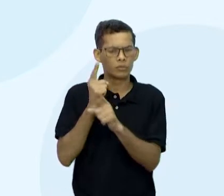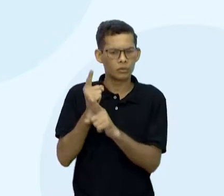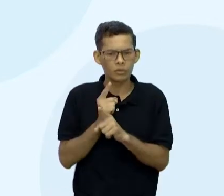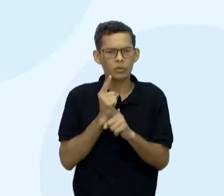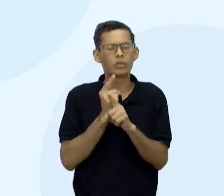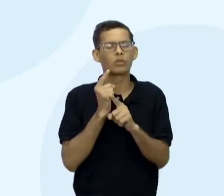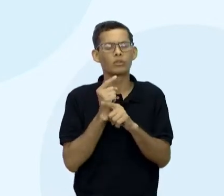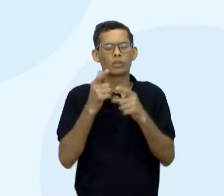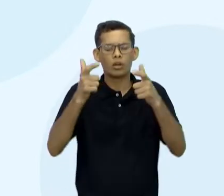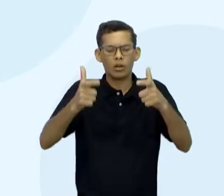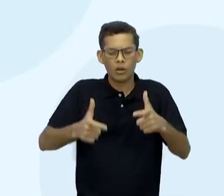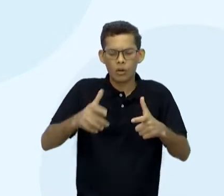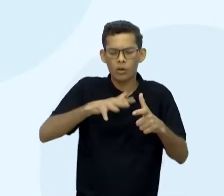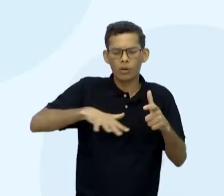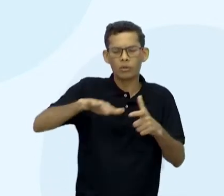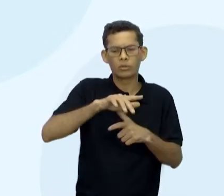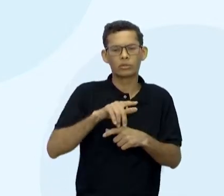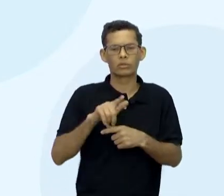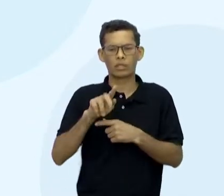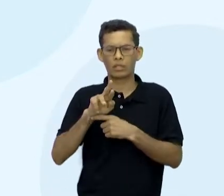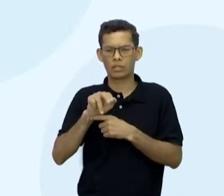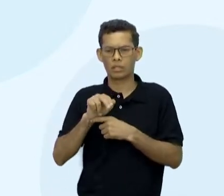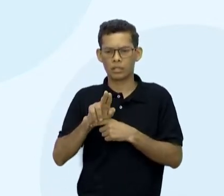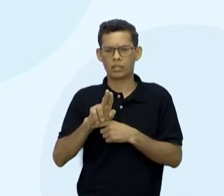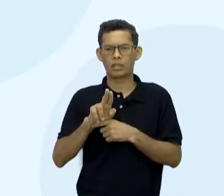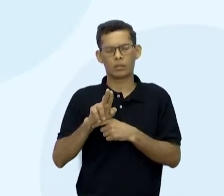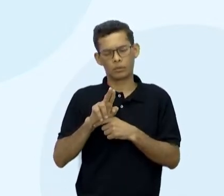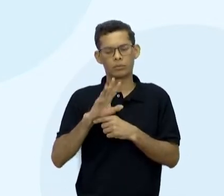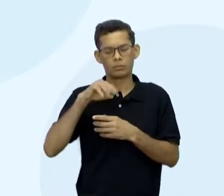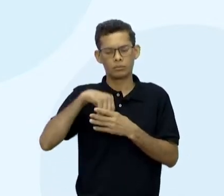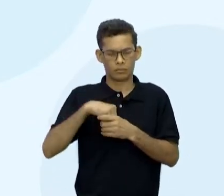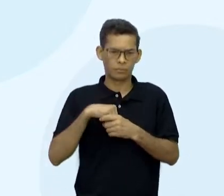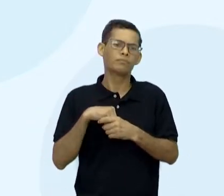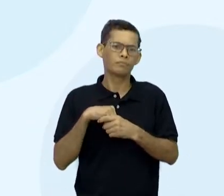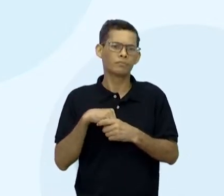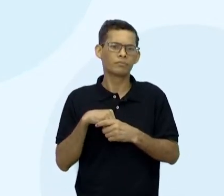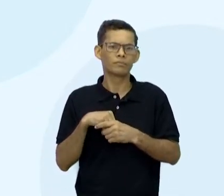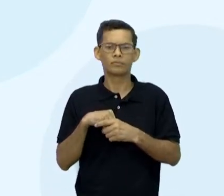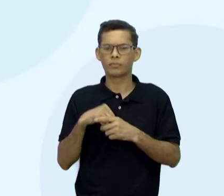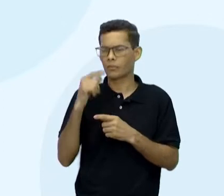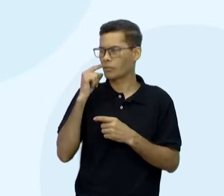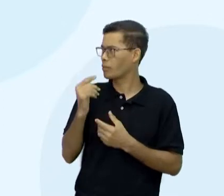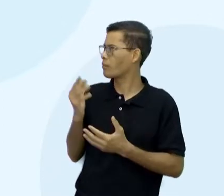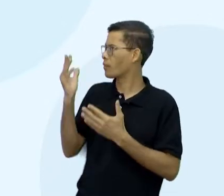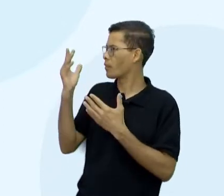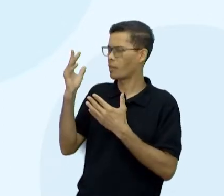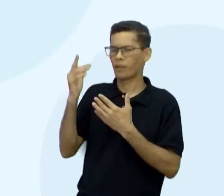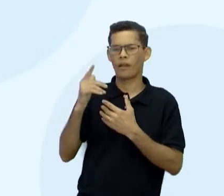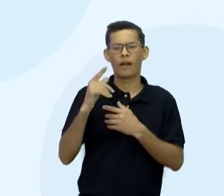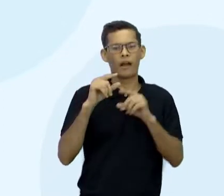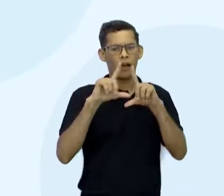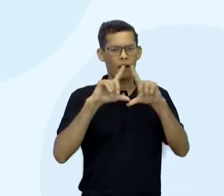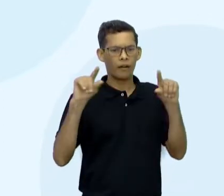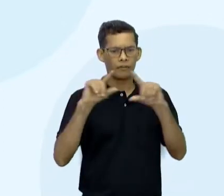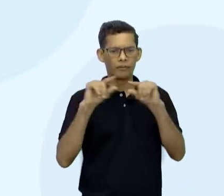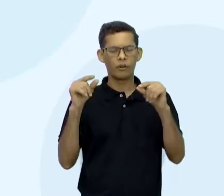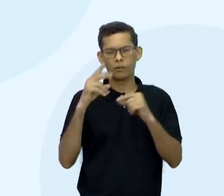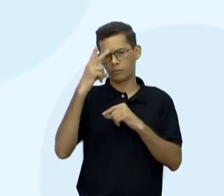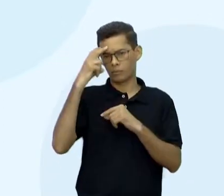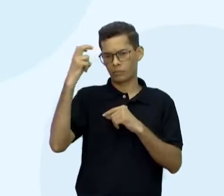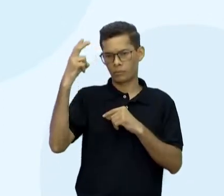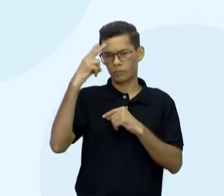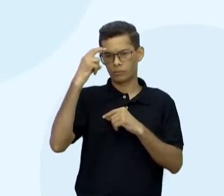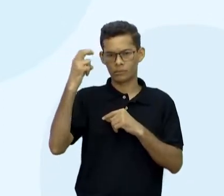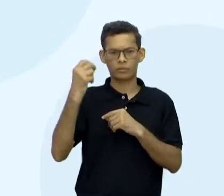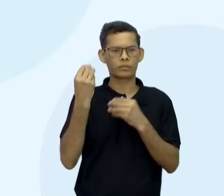gravitacional da superfície da Terra. Tá? E aqui eu quero calcular o campo gravitacional em um objeto que está na altura H da Terra.